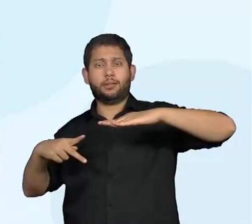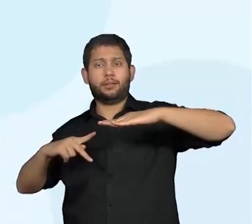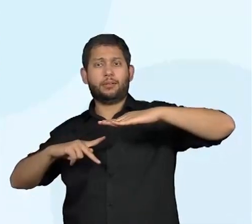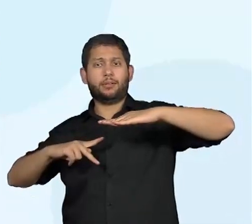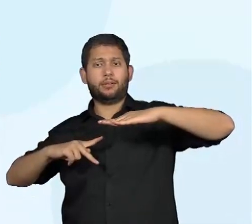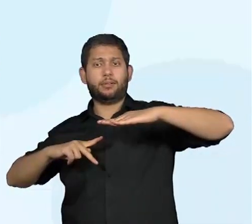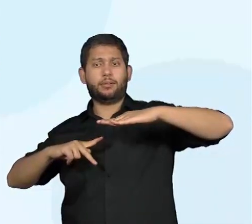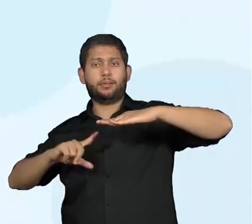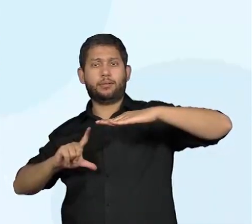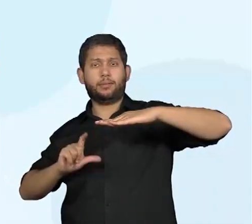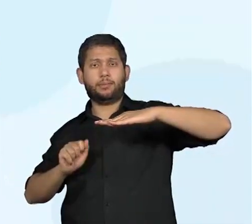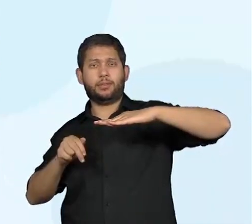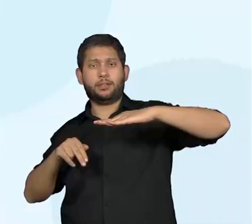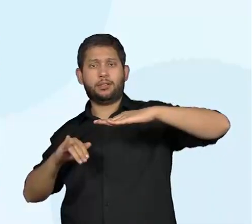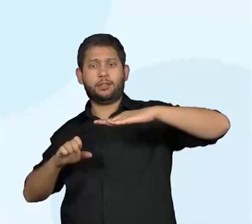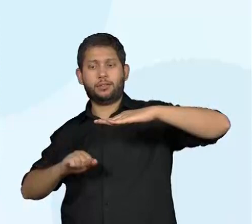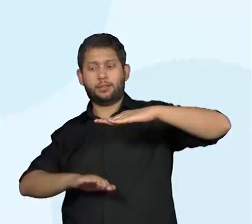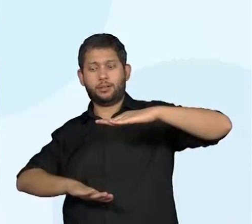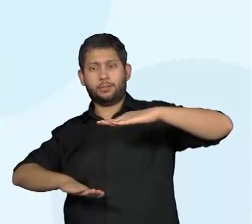menos planas.